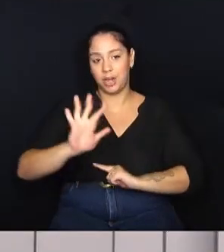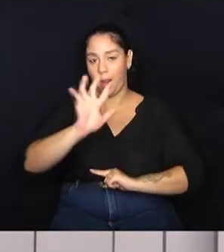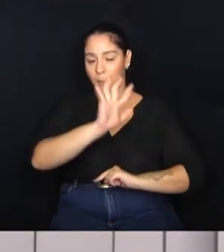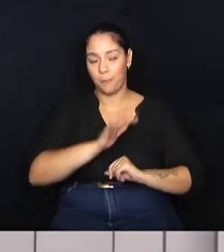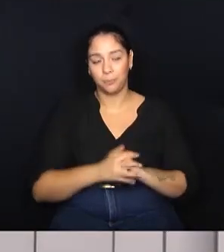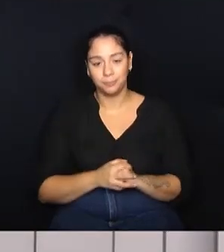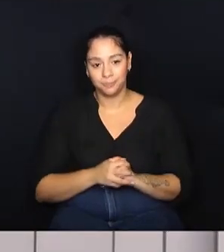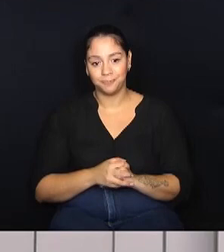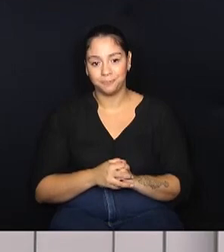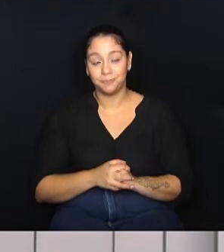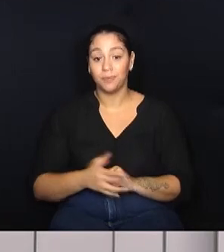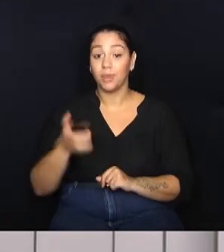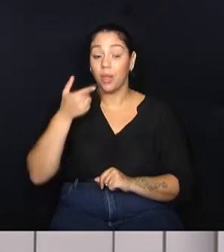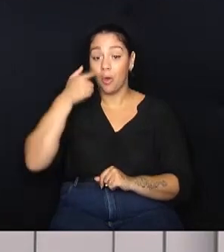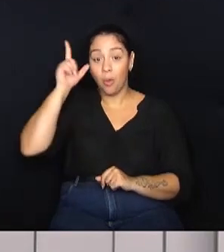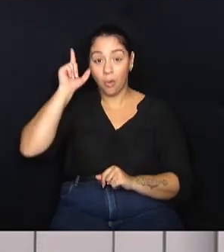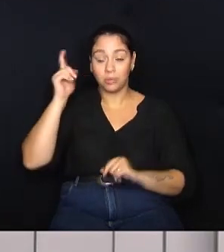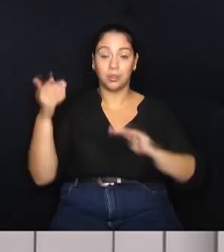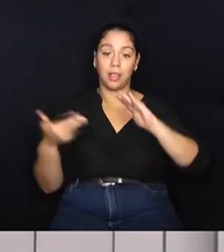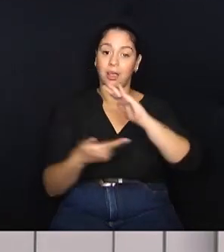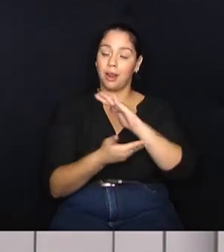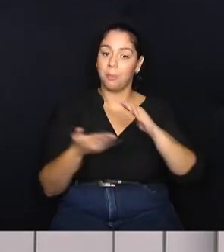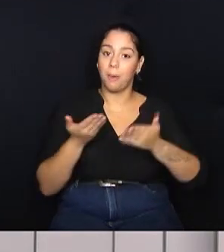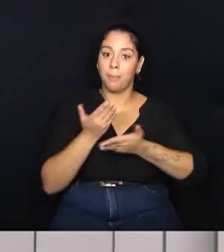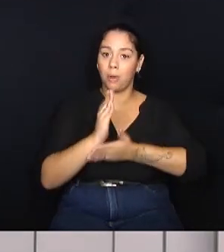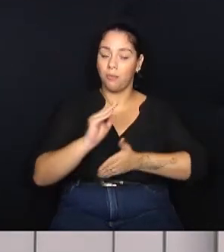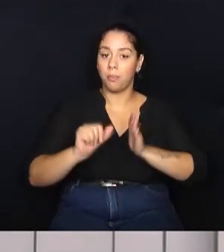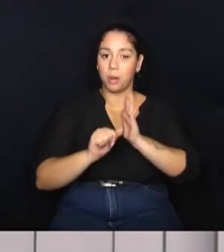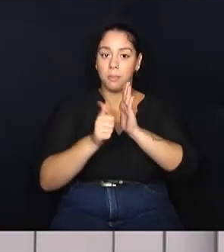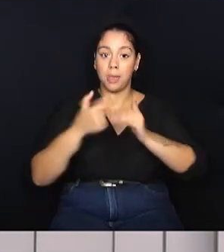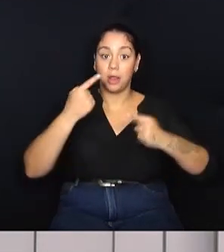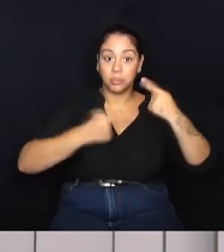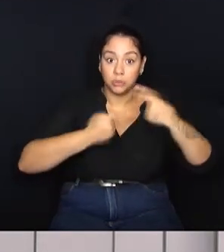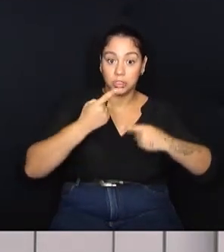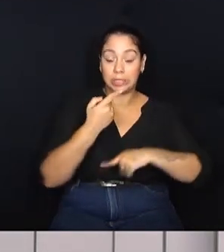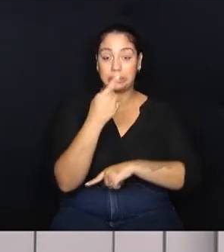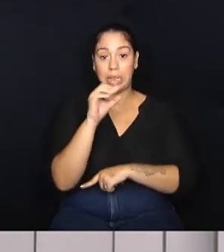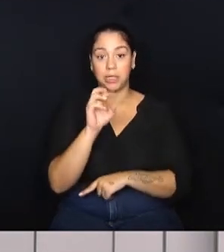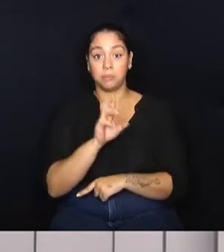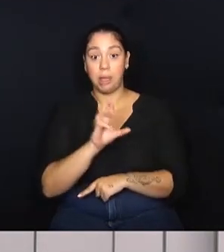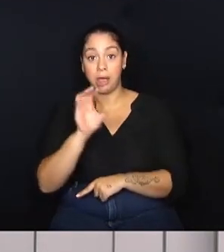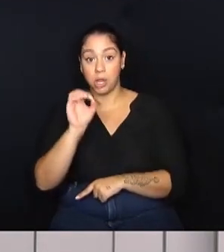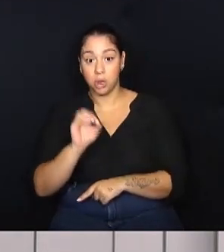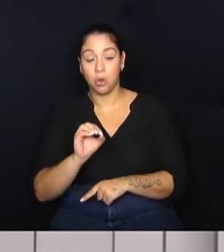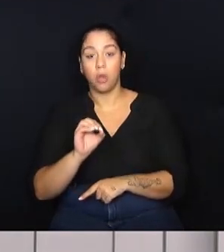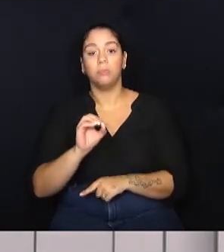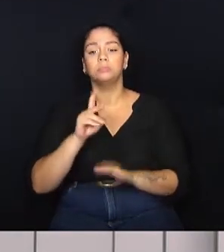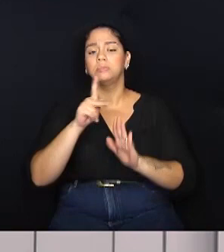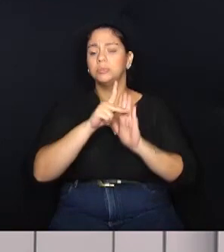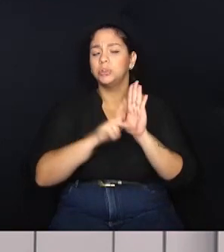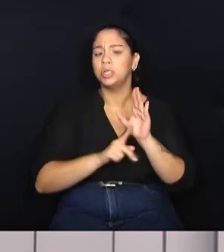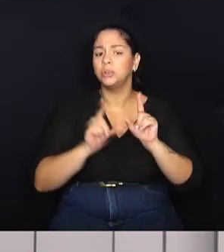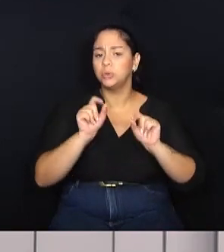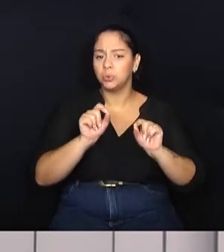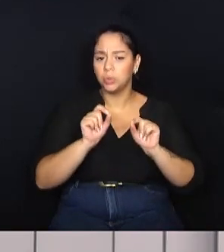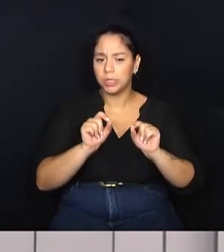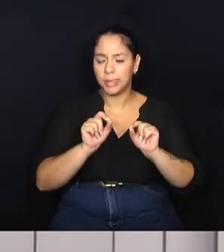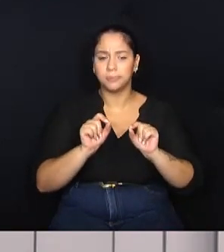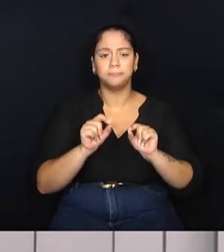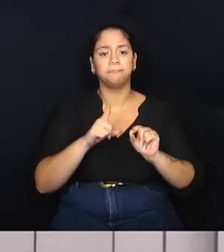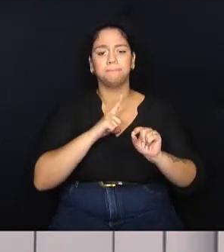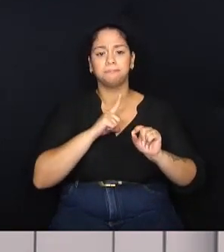Ontem a Câmara aprovou em primeira discussão na 10ª reunião ordinária o projeto que disciplina a